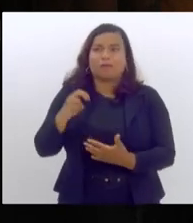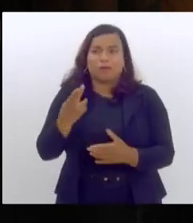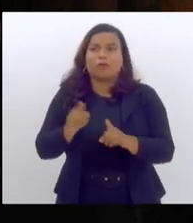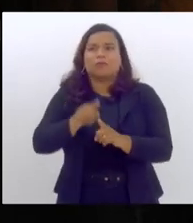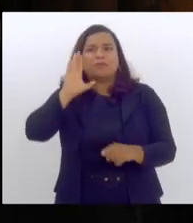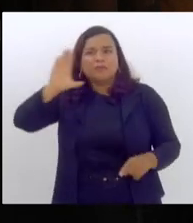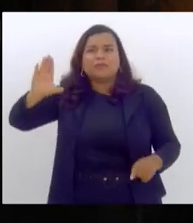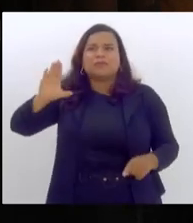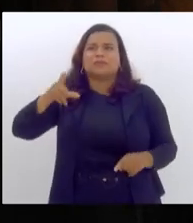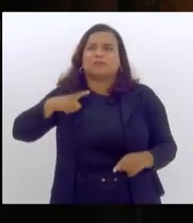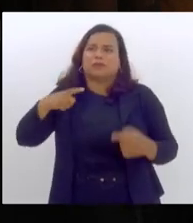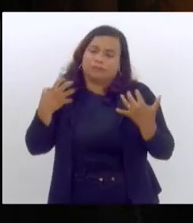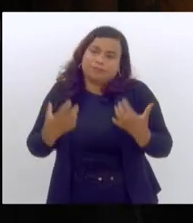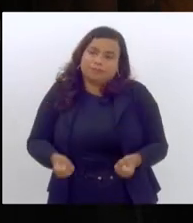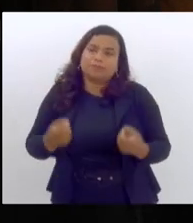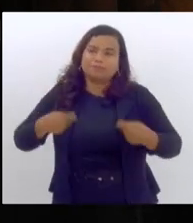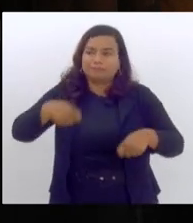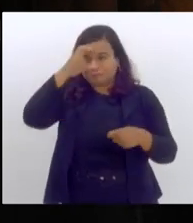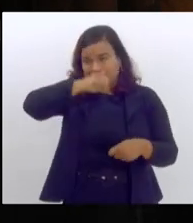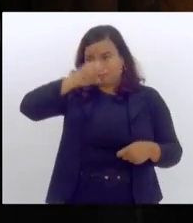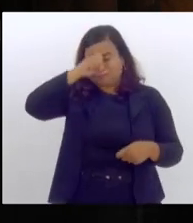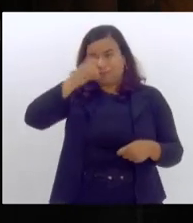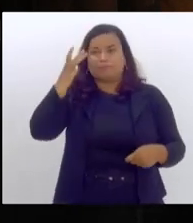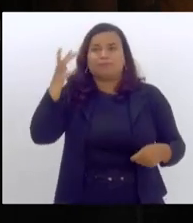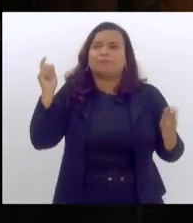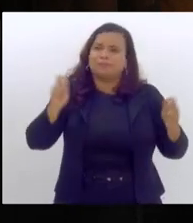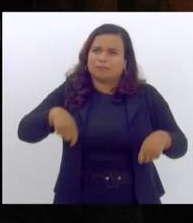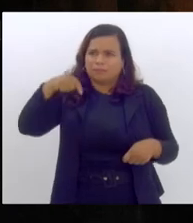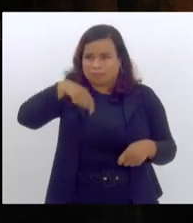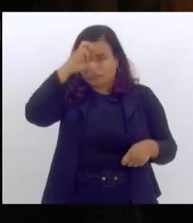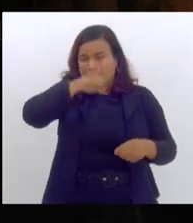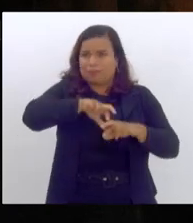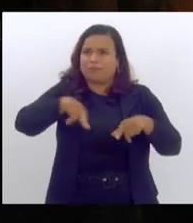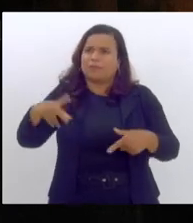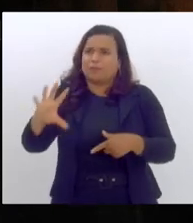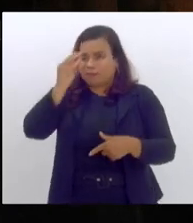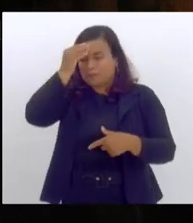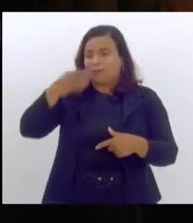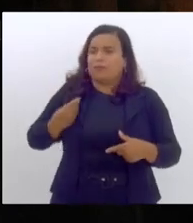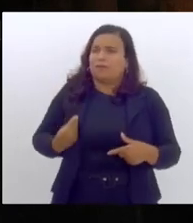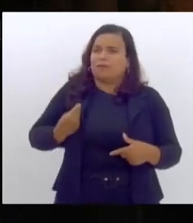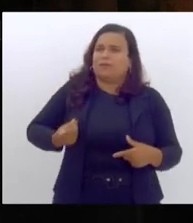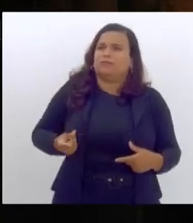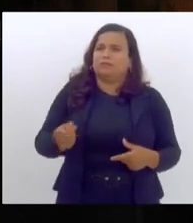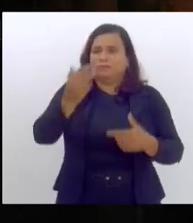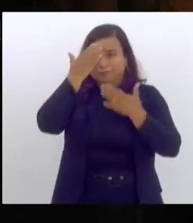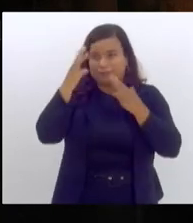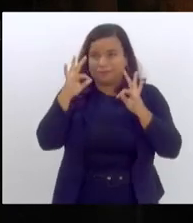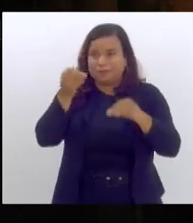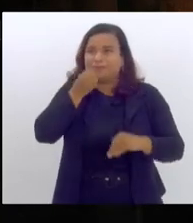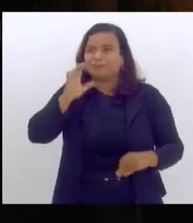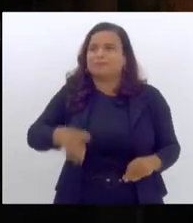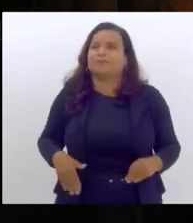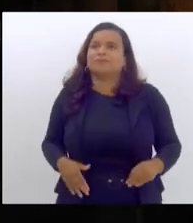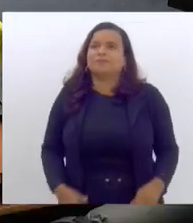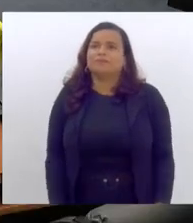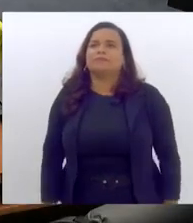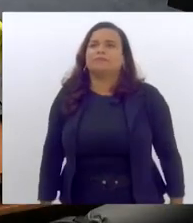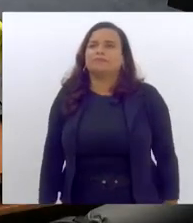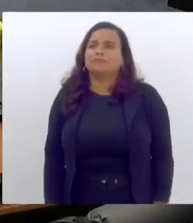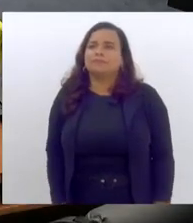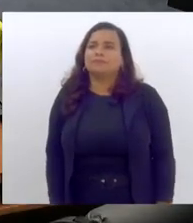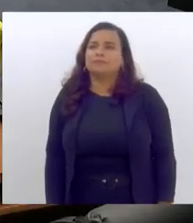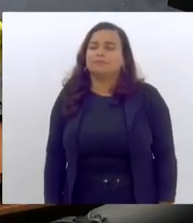ter o dom de aprender, que eu acho que é o que eu posso fazer aqui e levar para o resto da minha vida. Muito obrigado a todos. Boa tarde.